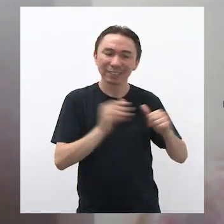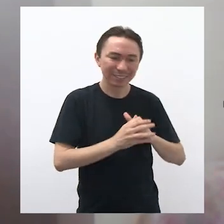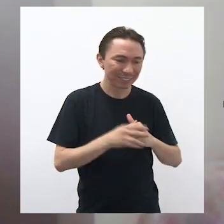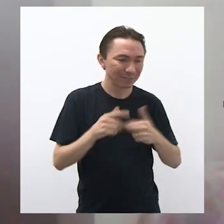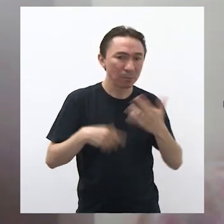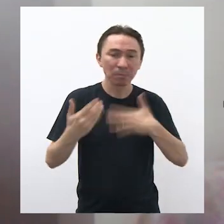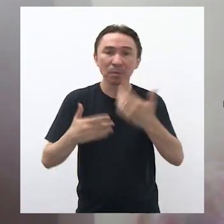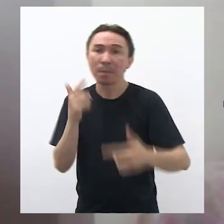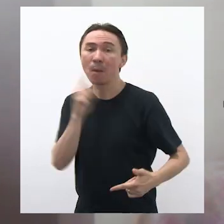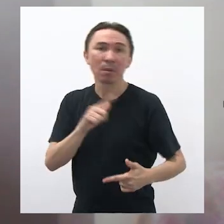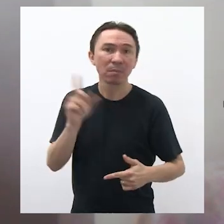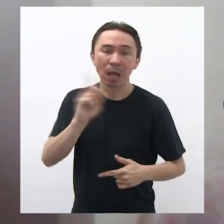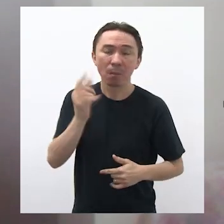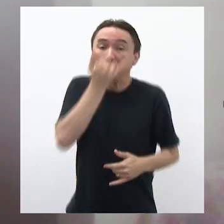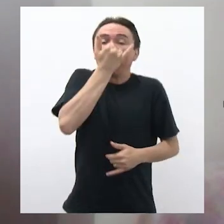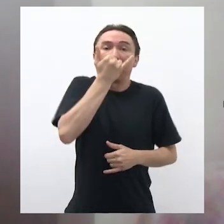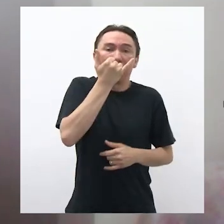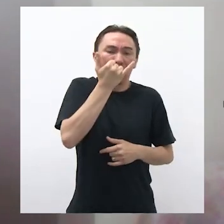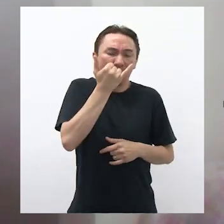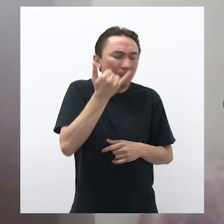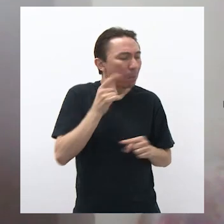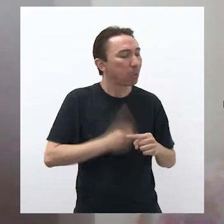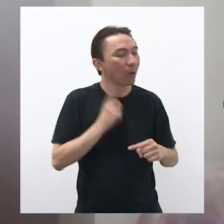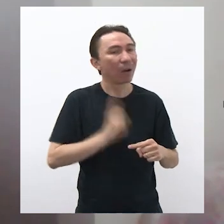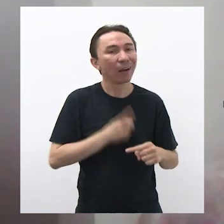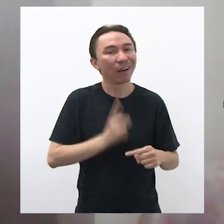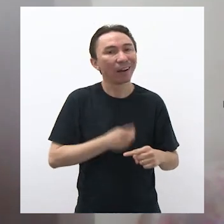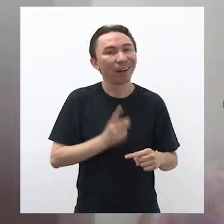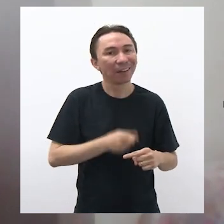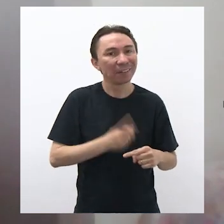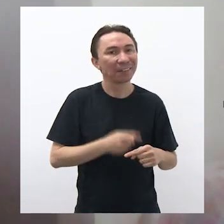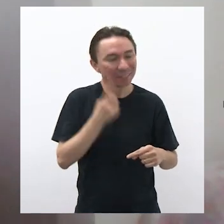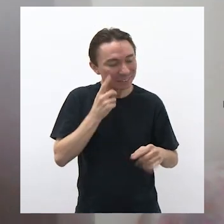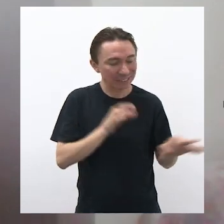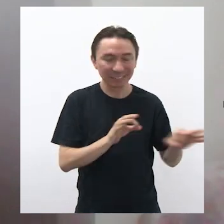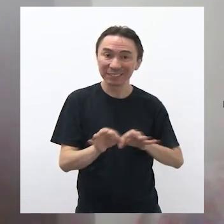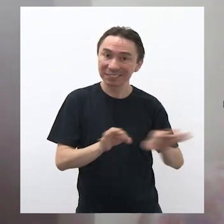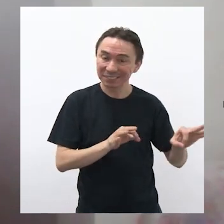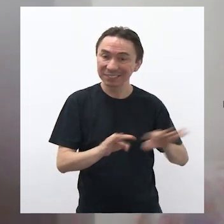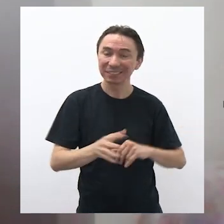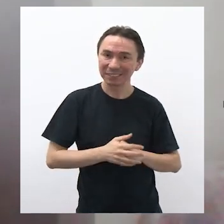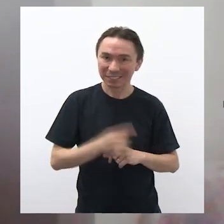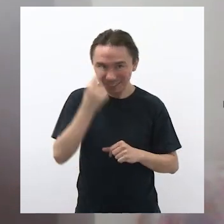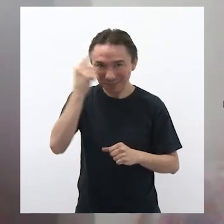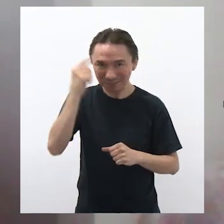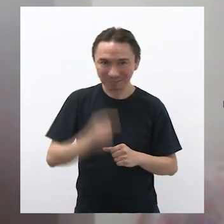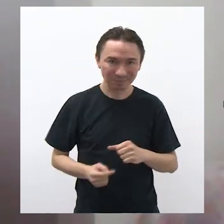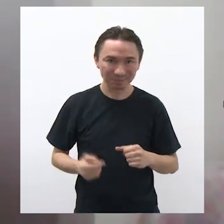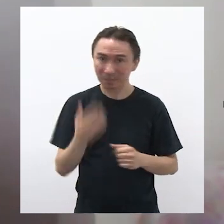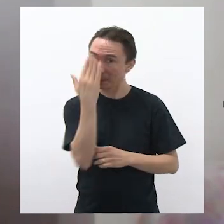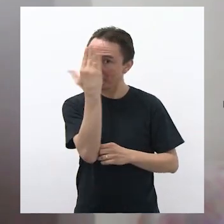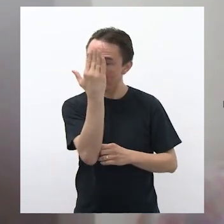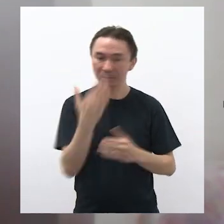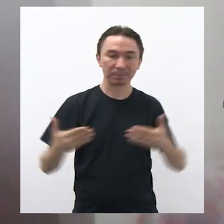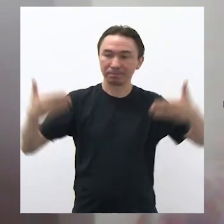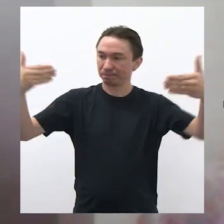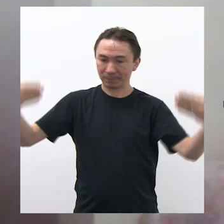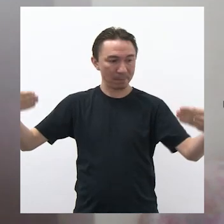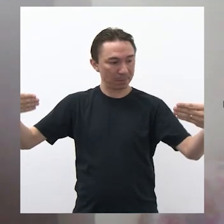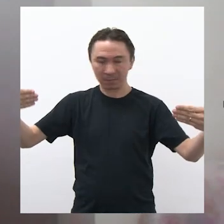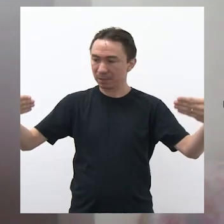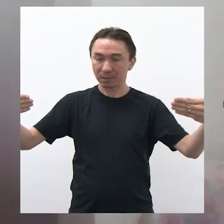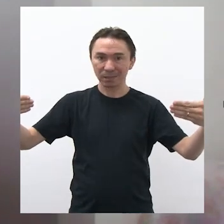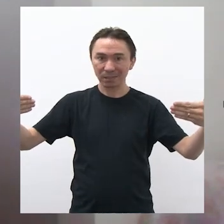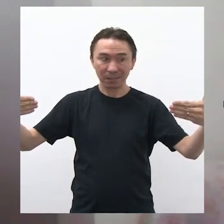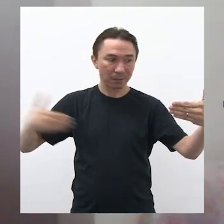não aconteceu. E o mais importante nesse uso desse instrumento que a gente está falando do retrovisor é a gente olhar para os nossos